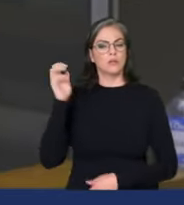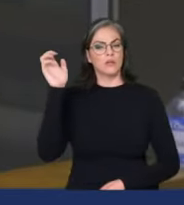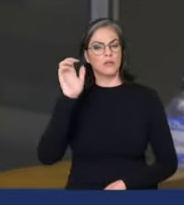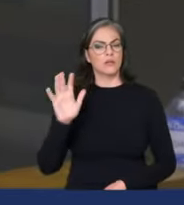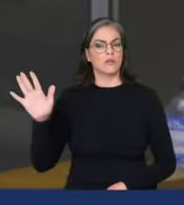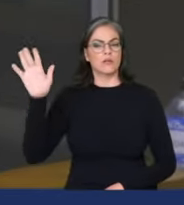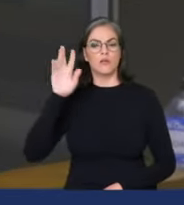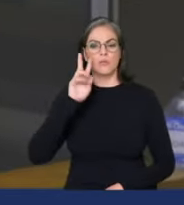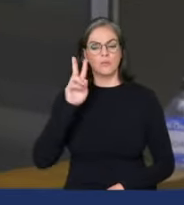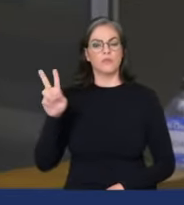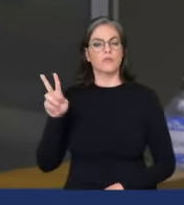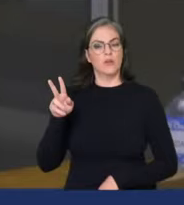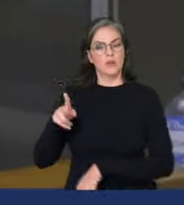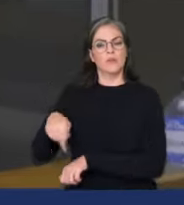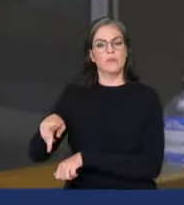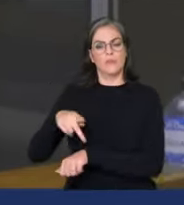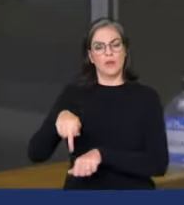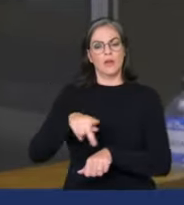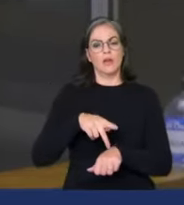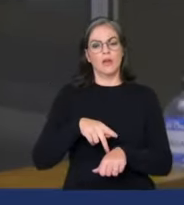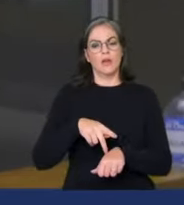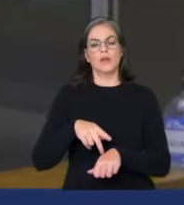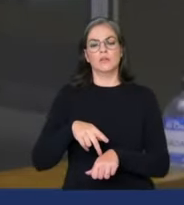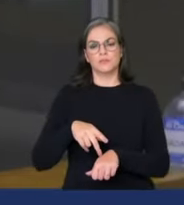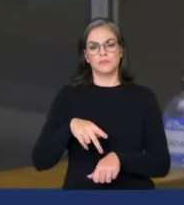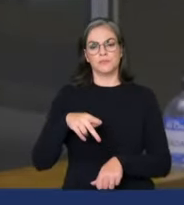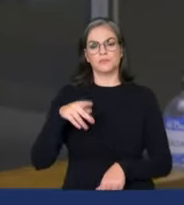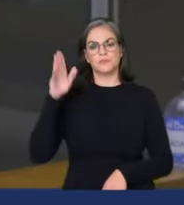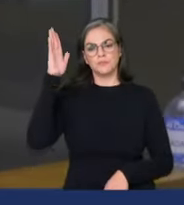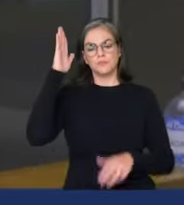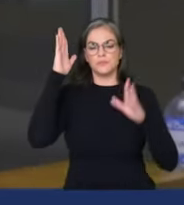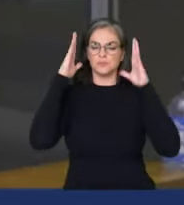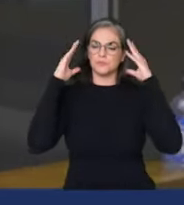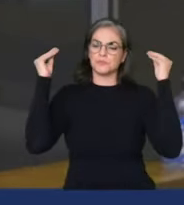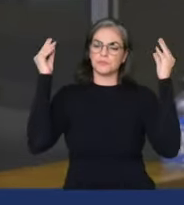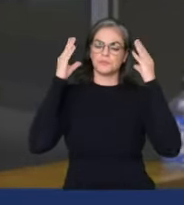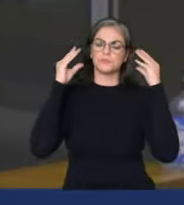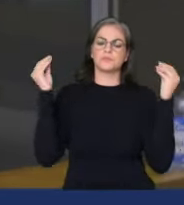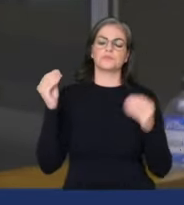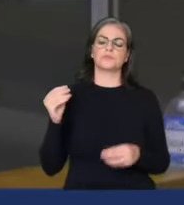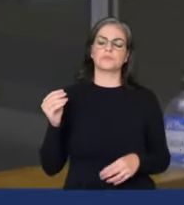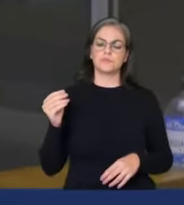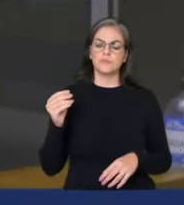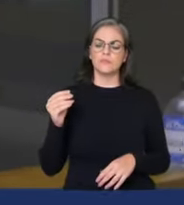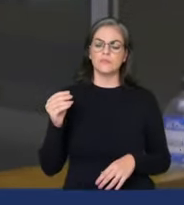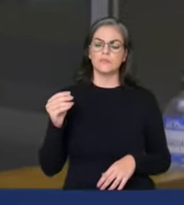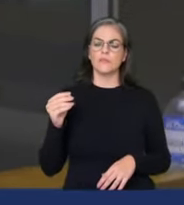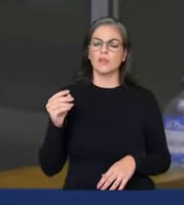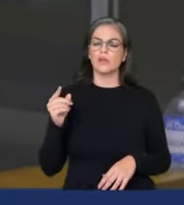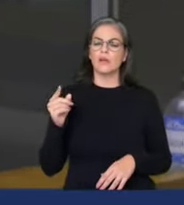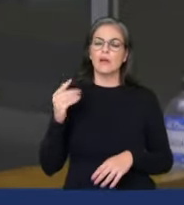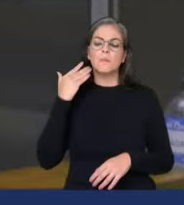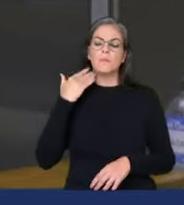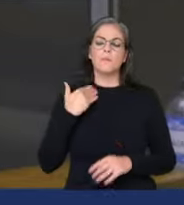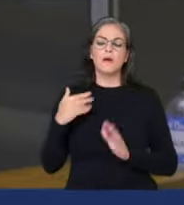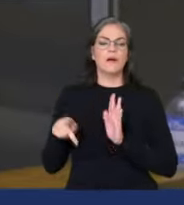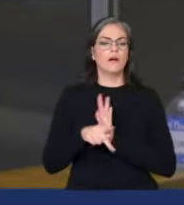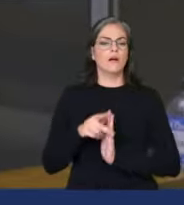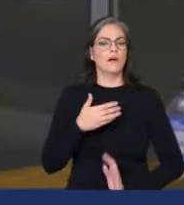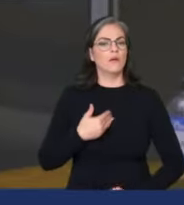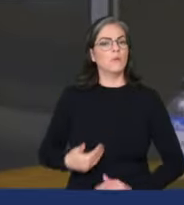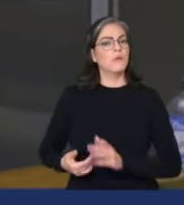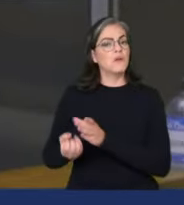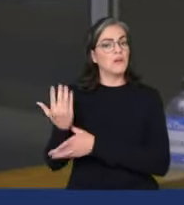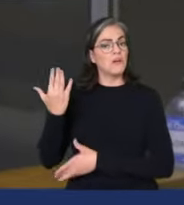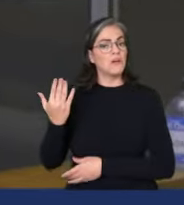vendo os países do Reino Unido fazendo bancos públicos, criando bancos públicos, Quem diria, gente? Quem diria que a crise